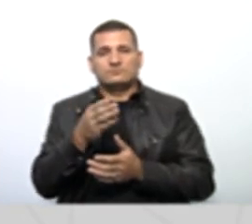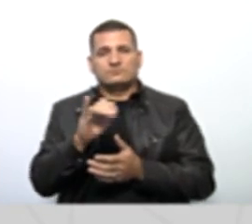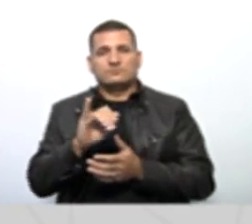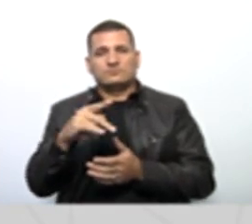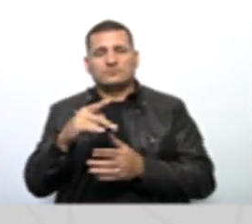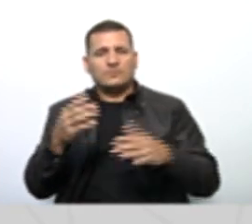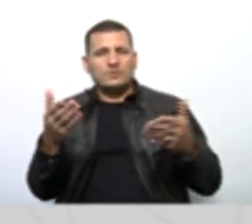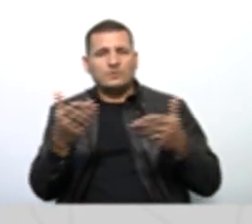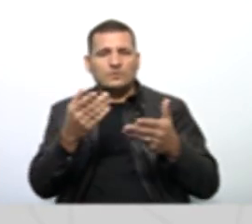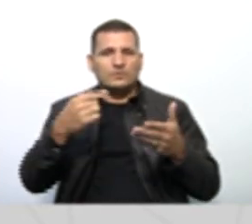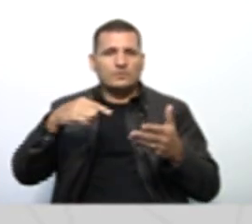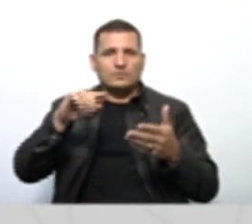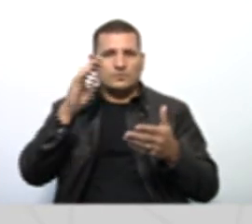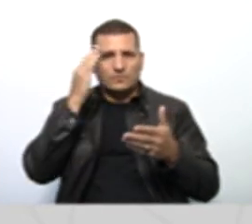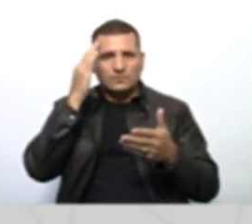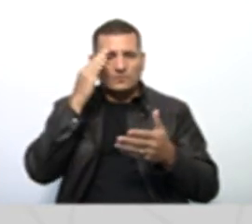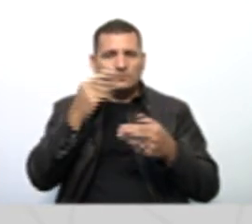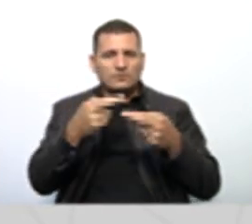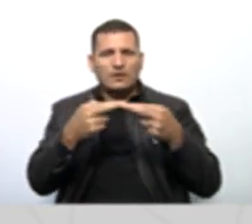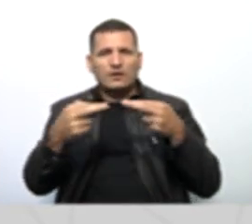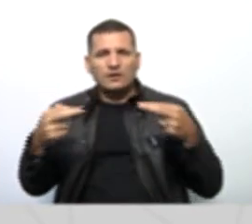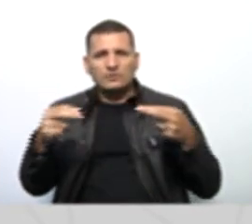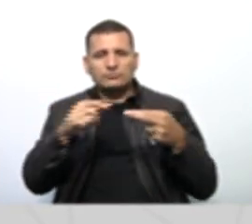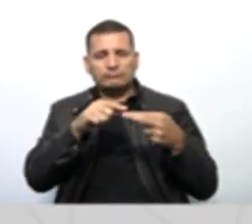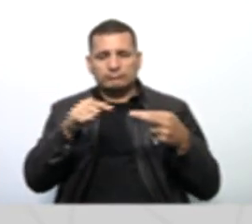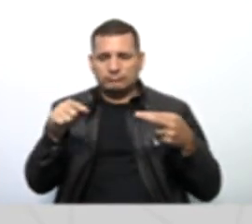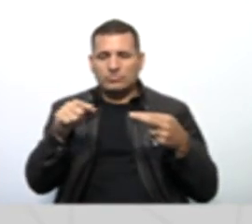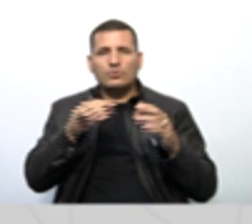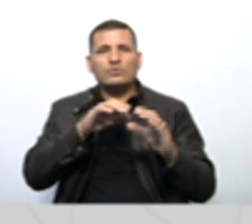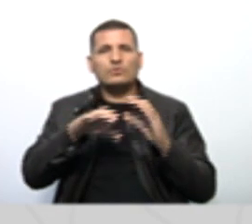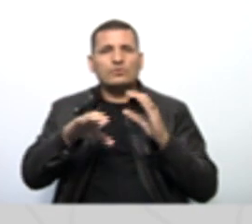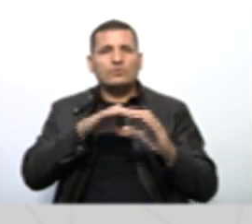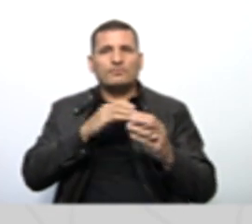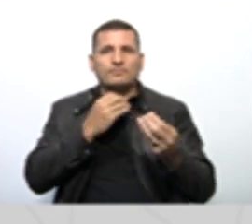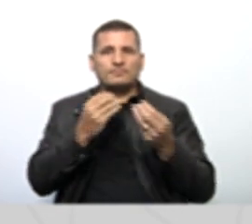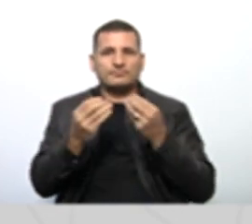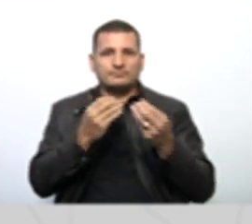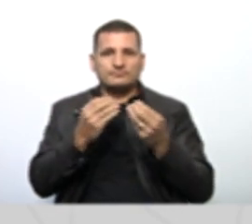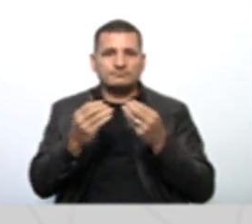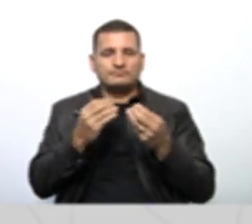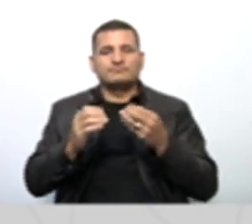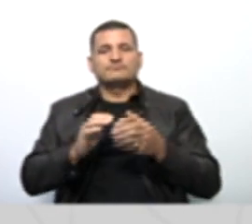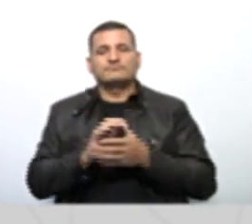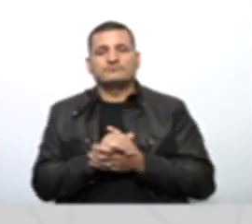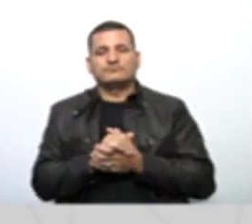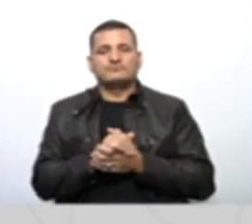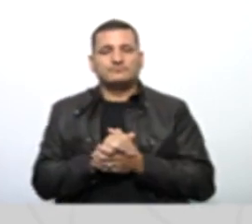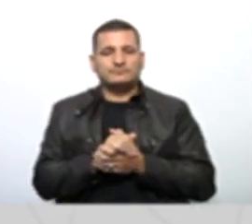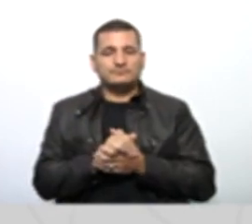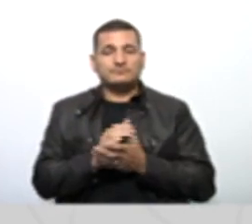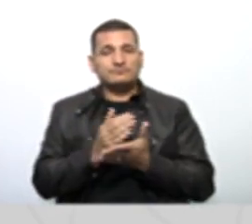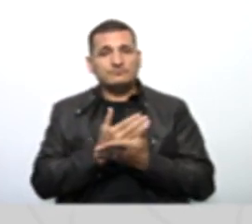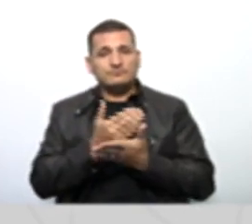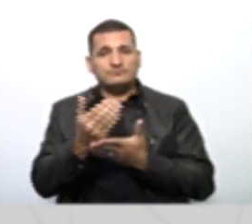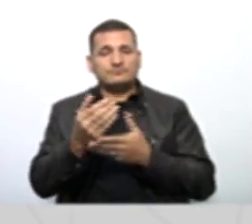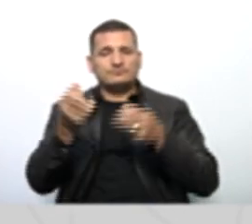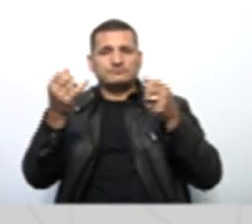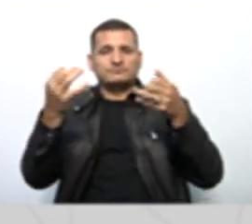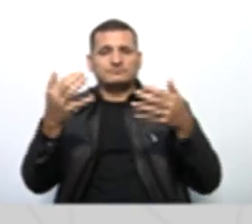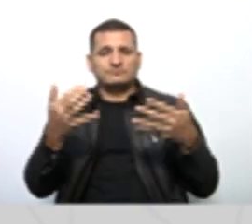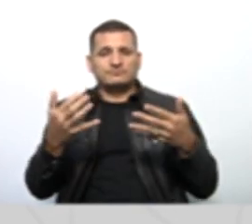comunicação em redes de computadores pessoal vamos lá né nós vamos começar falando sobre